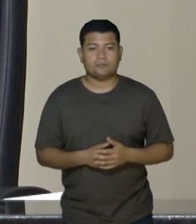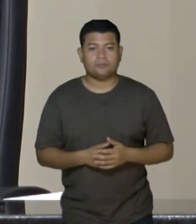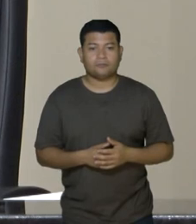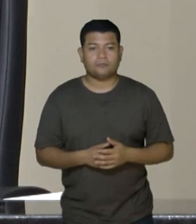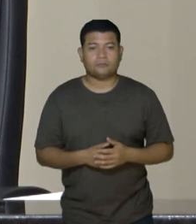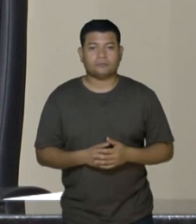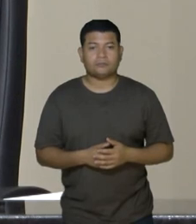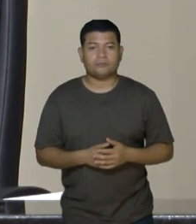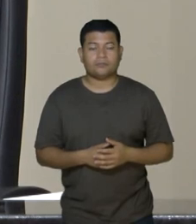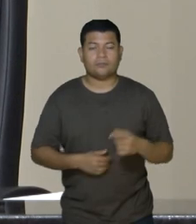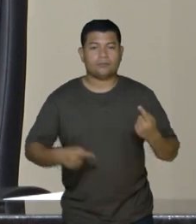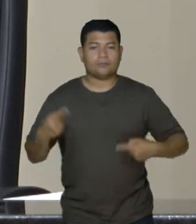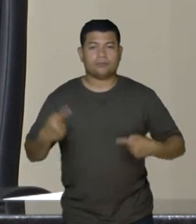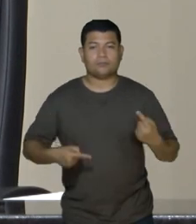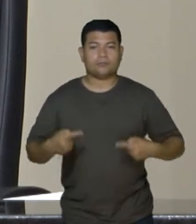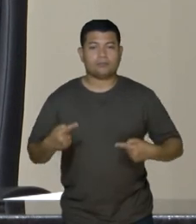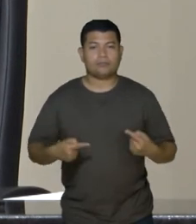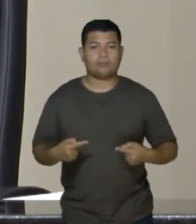Não havendo,